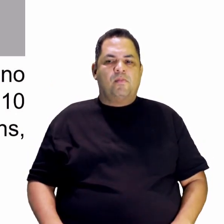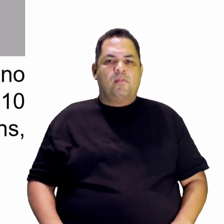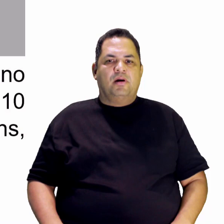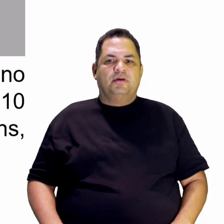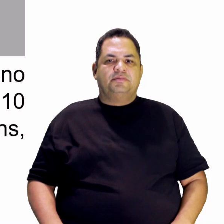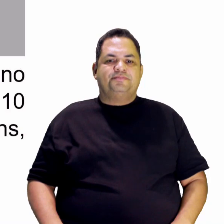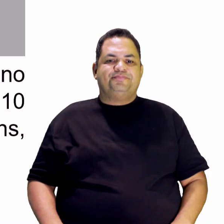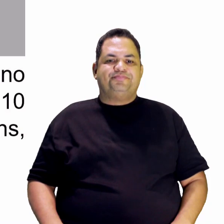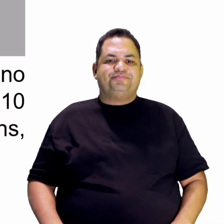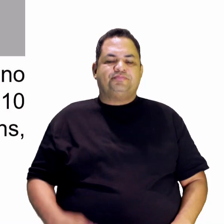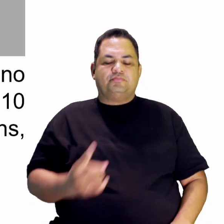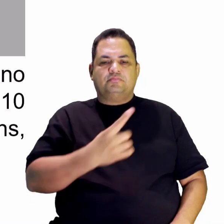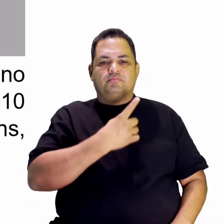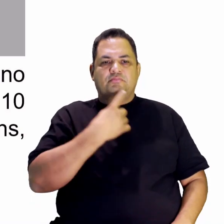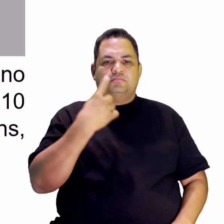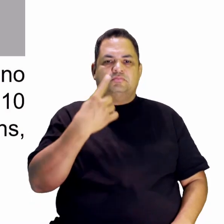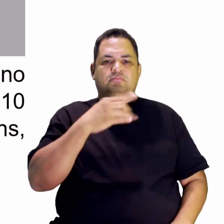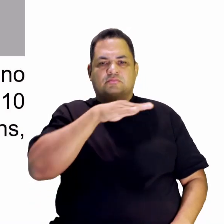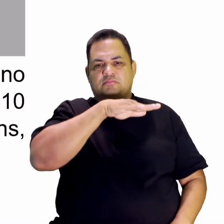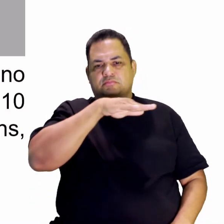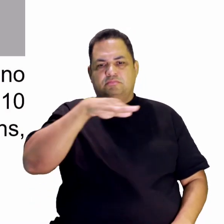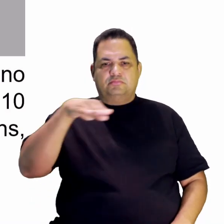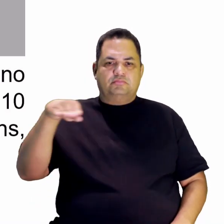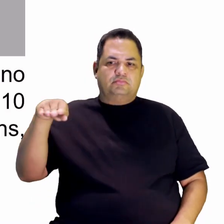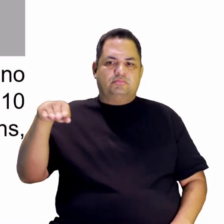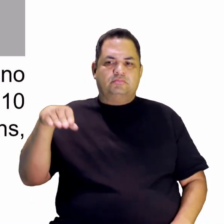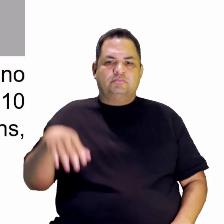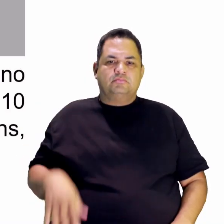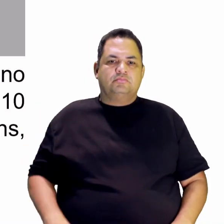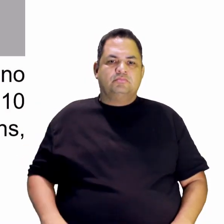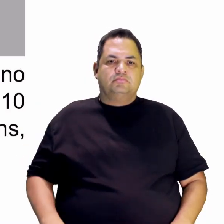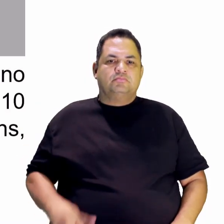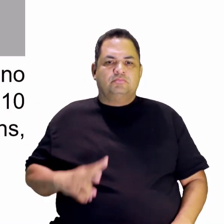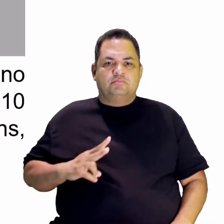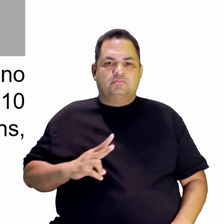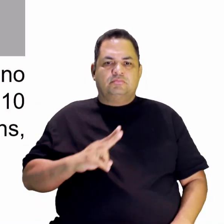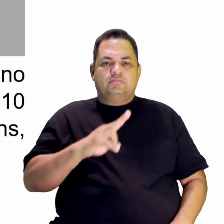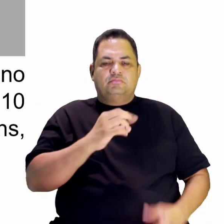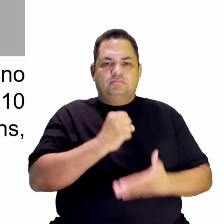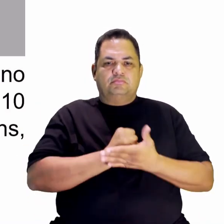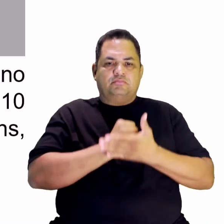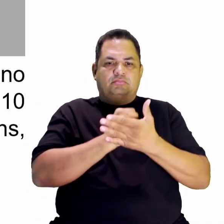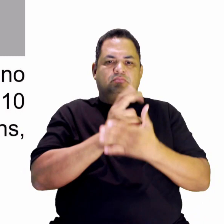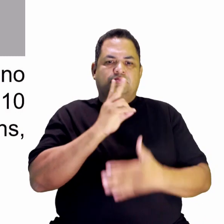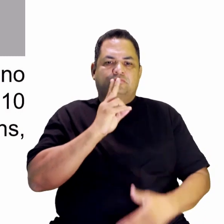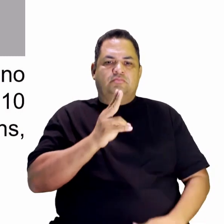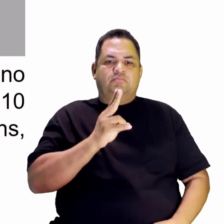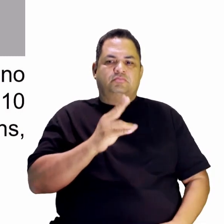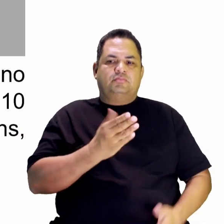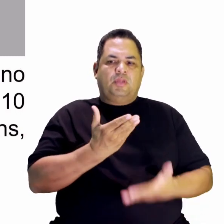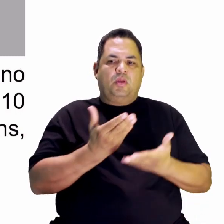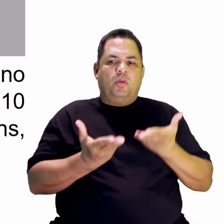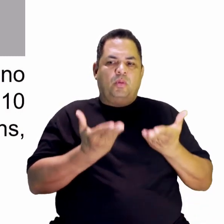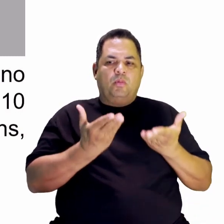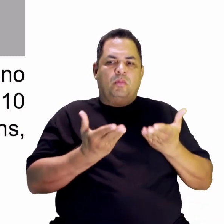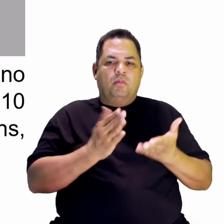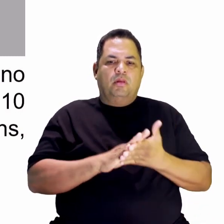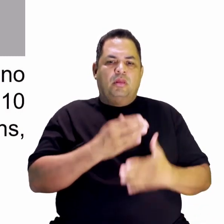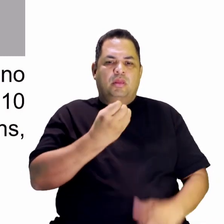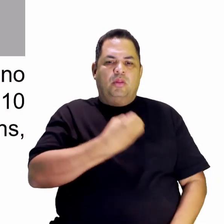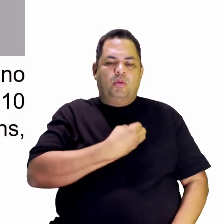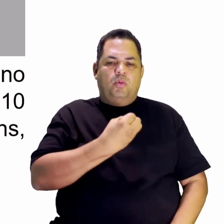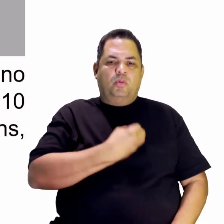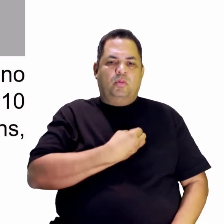como aqui nós temos horizontal, a força de apoio ela é igual à força-peso em valor